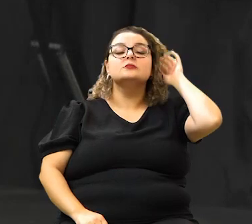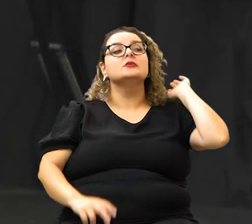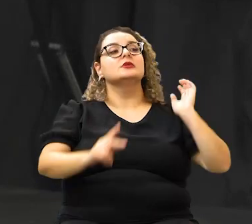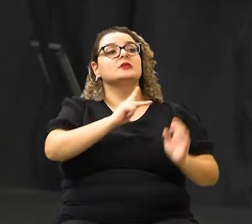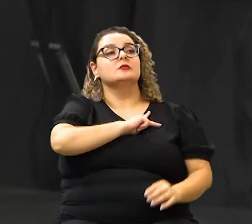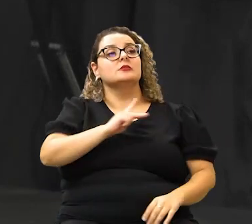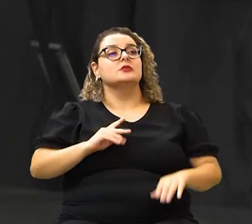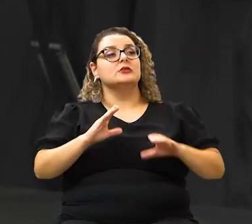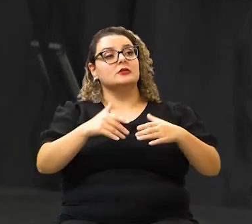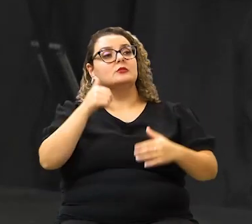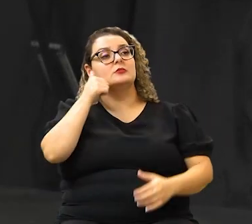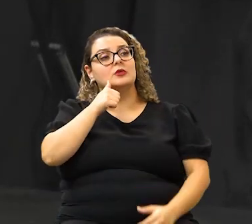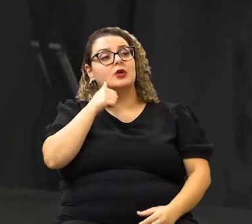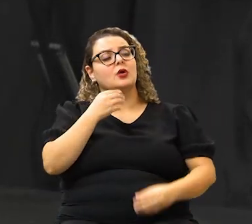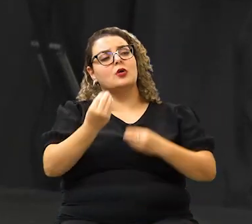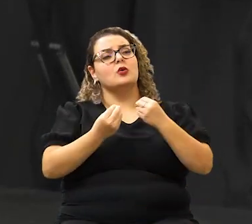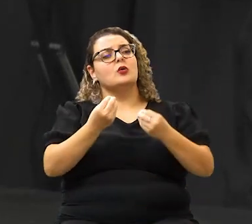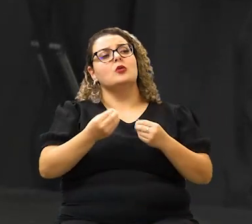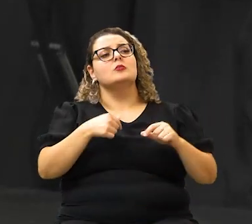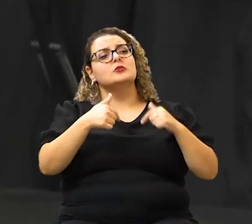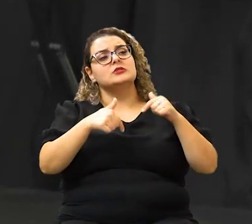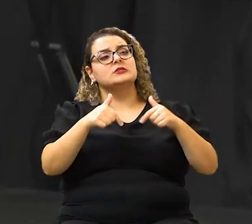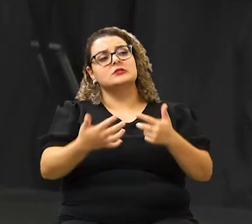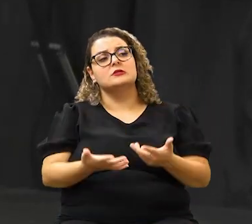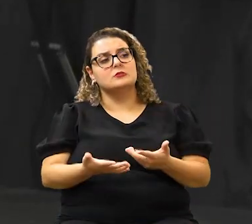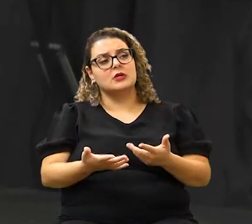esse trabalho e esse novo universo para você?